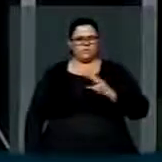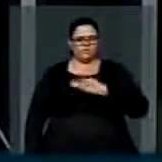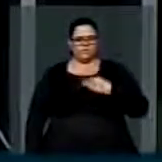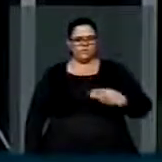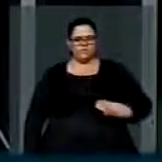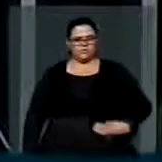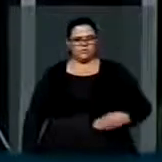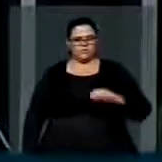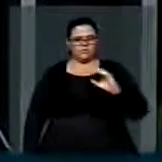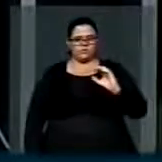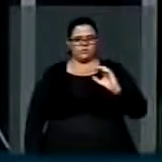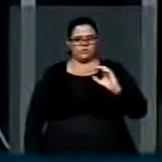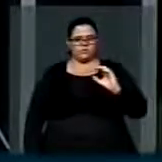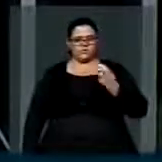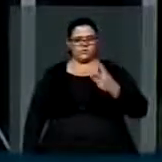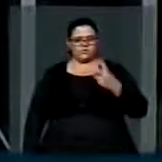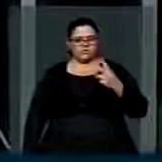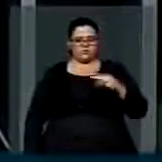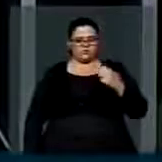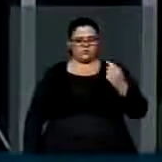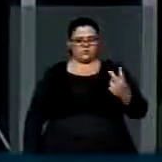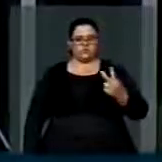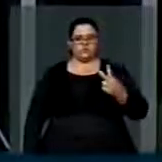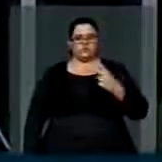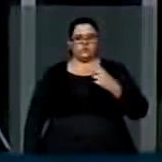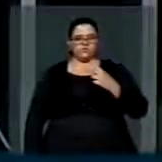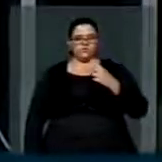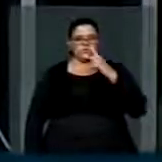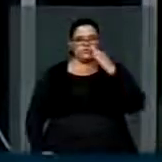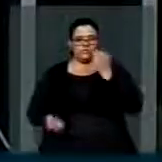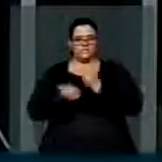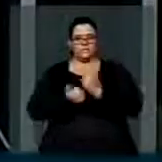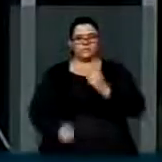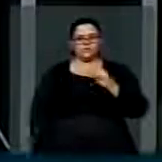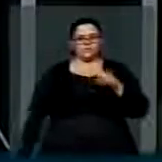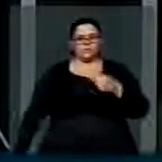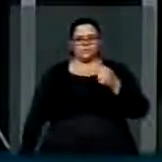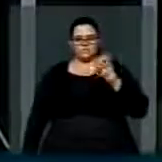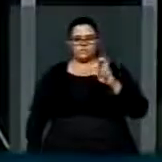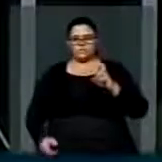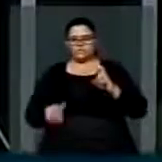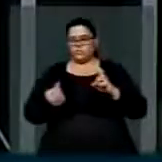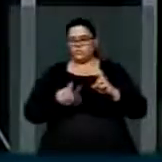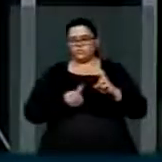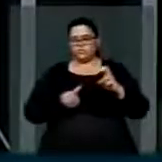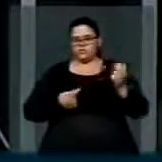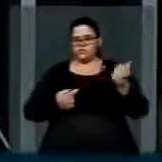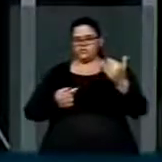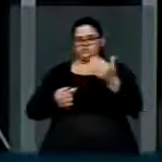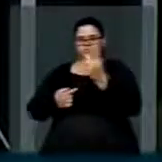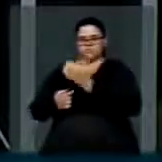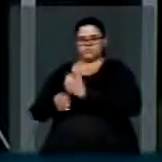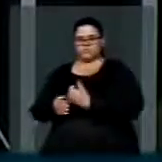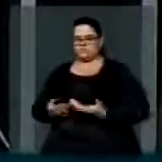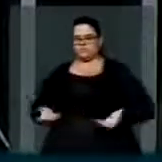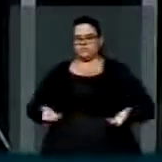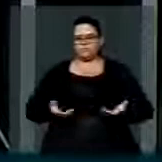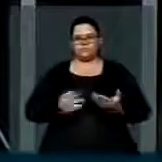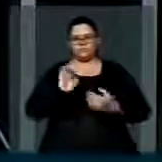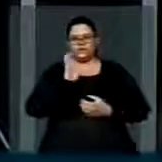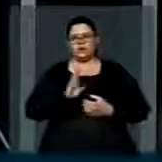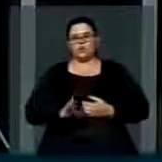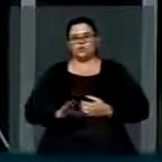2,2%, a do Japão 0,5%. Enfim, somos o patinho feio da economia mundial.